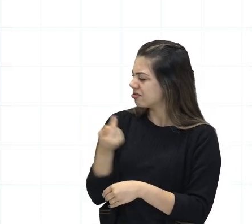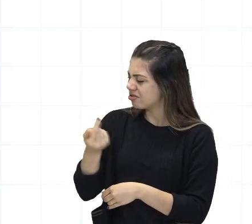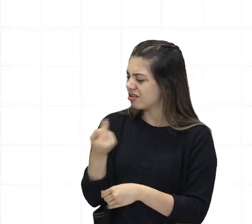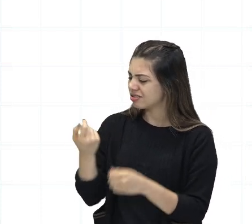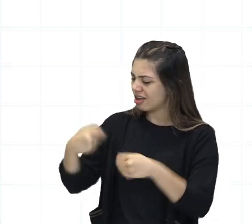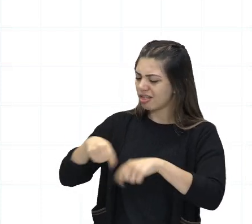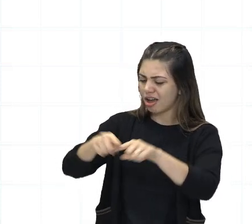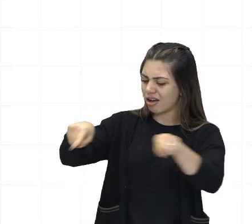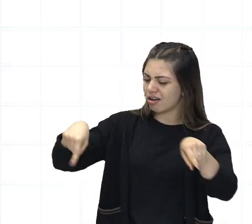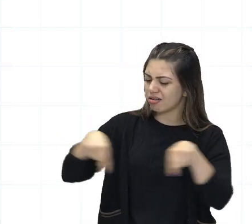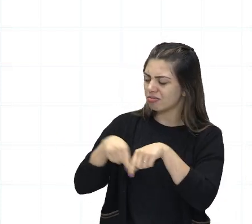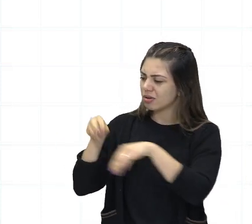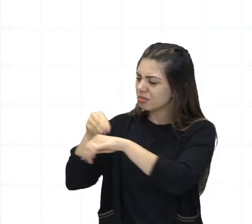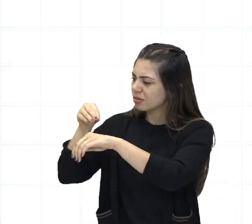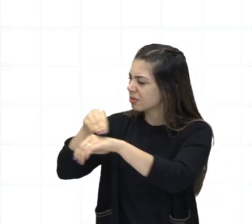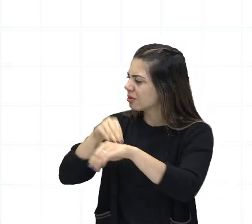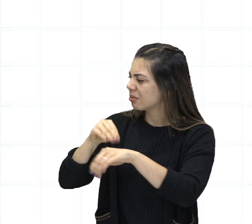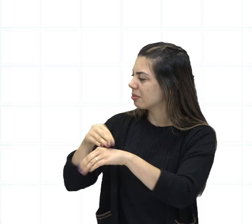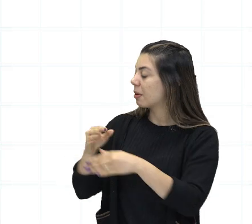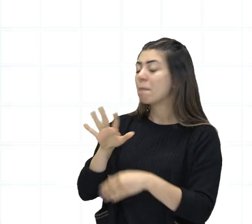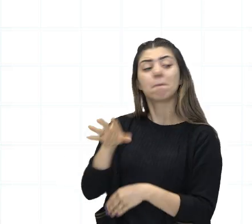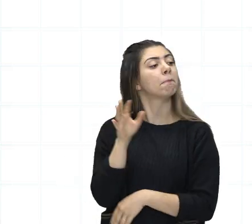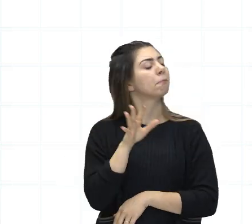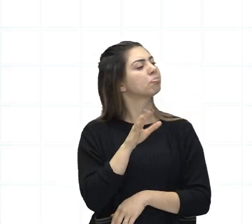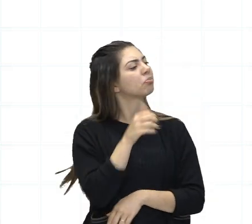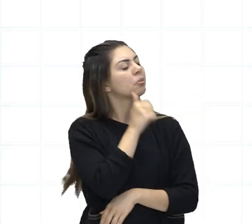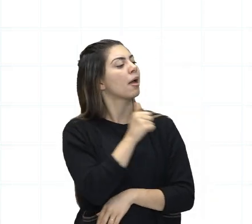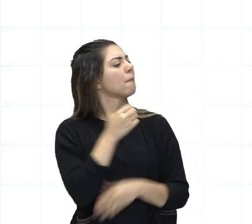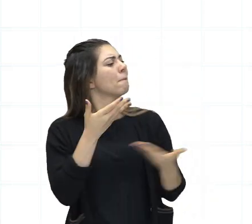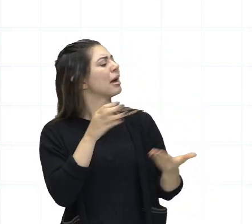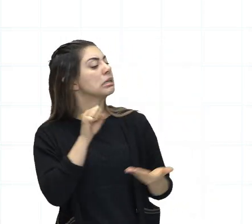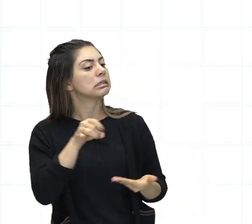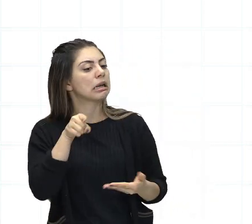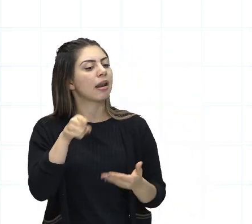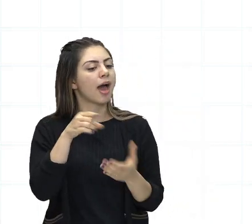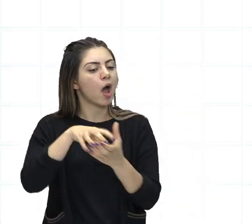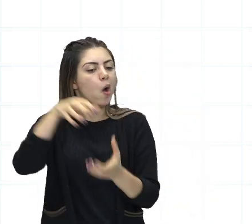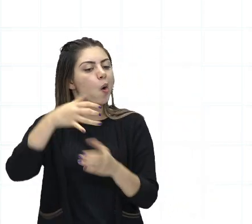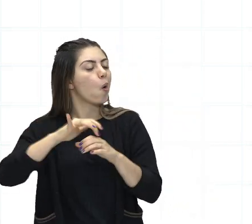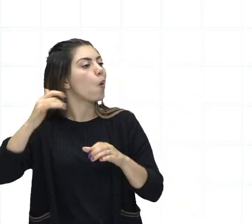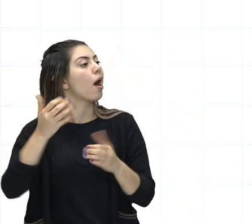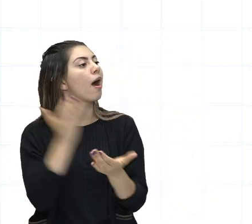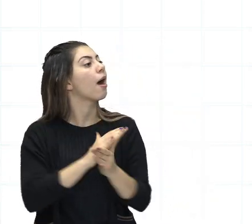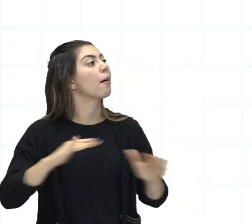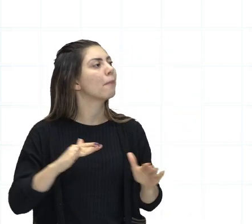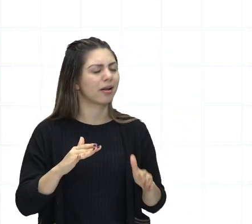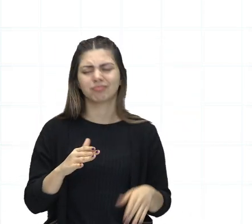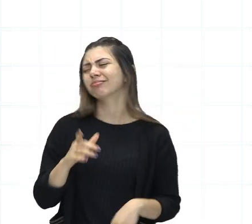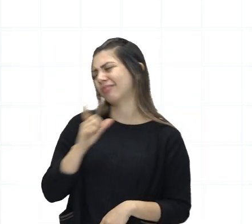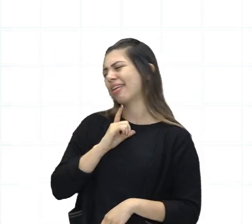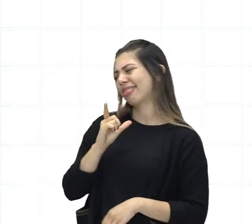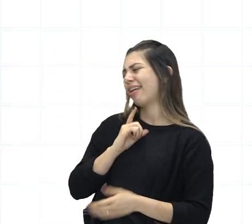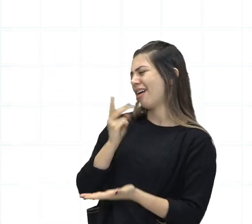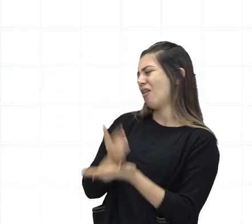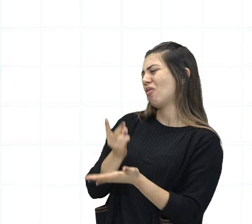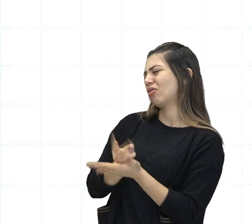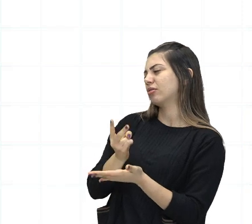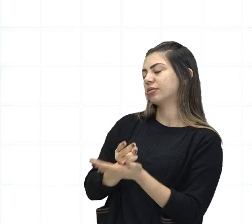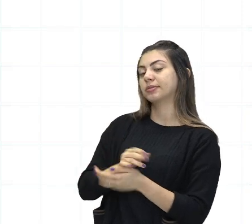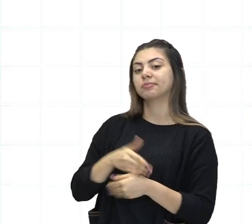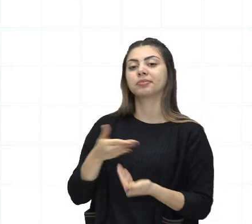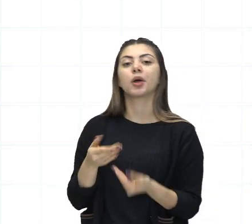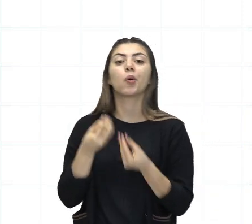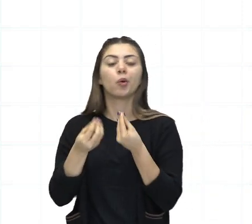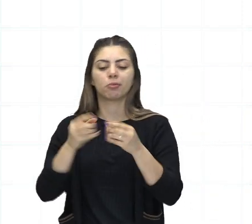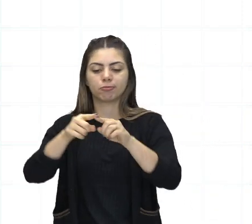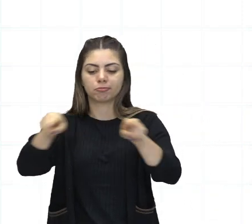quintal." E se ela não botar mais ovos de ouro? Bota sim. E a mulher soltou a galinha